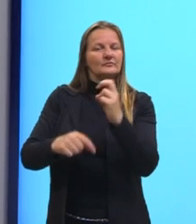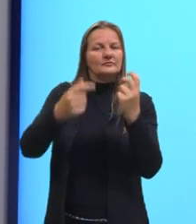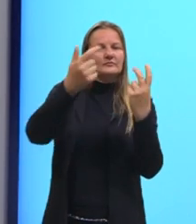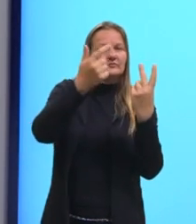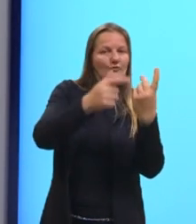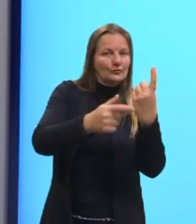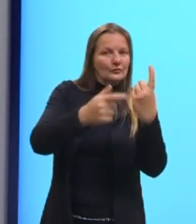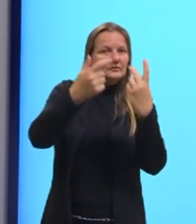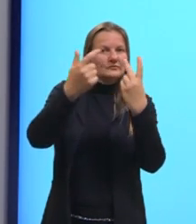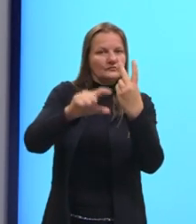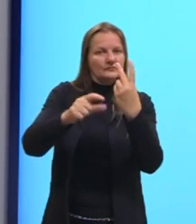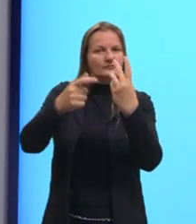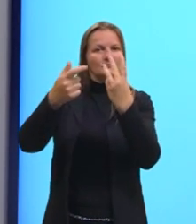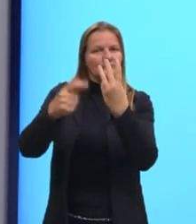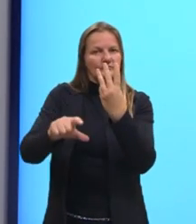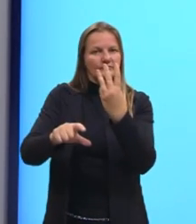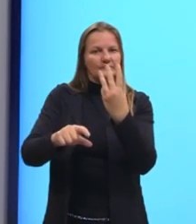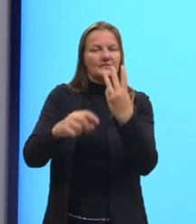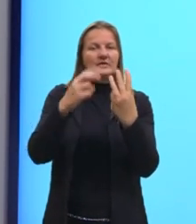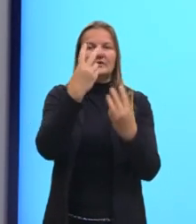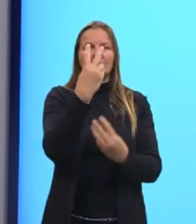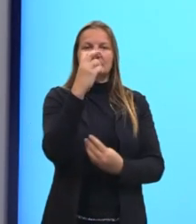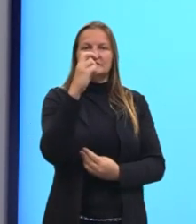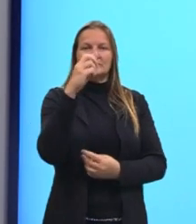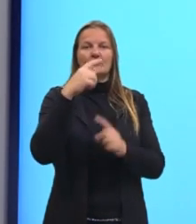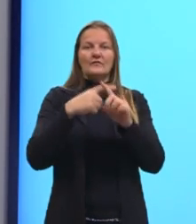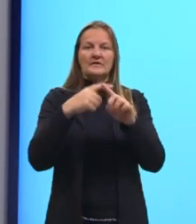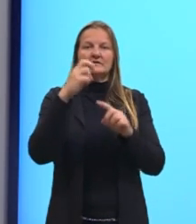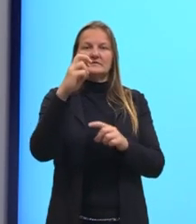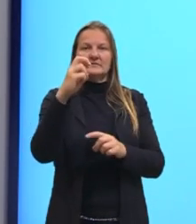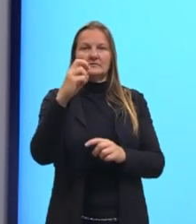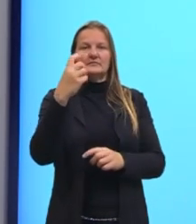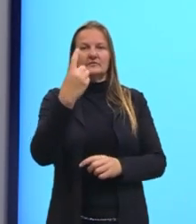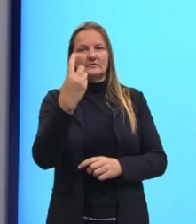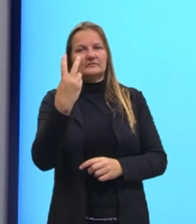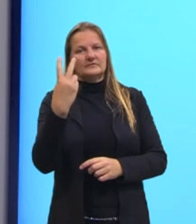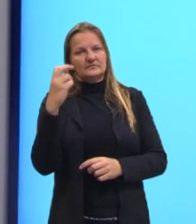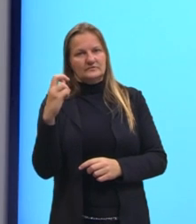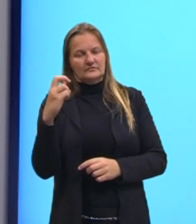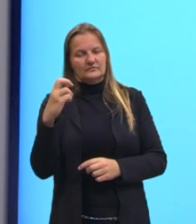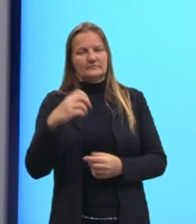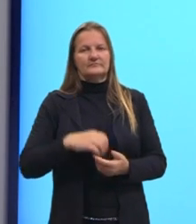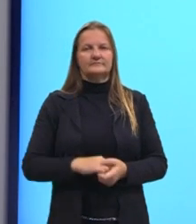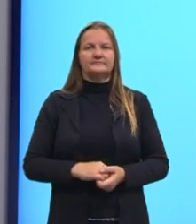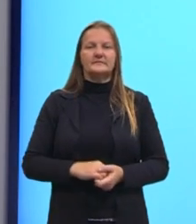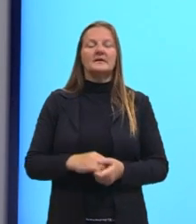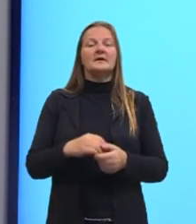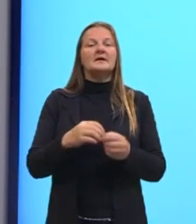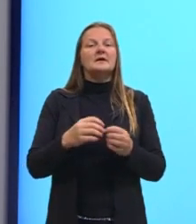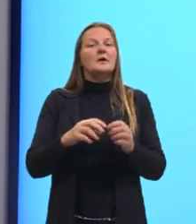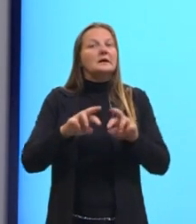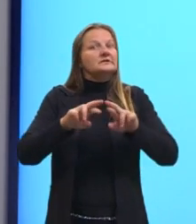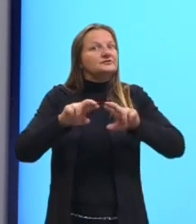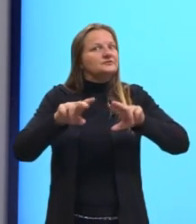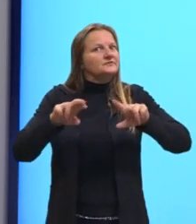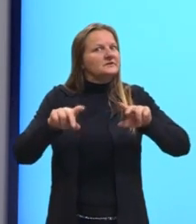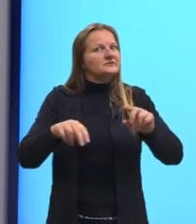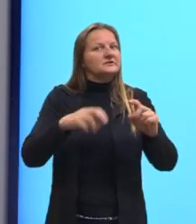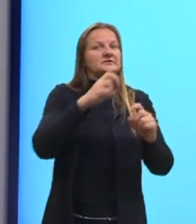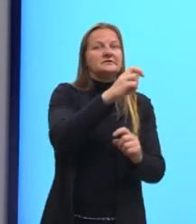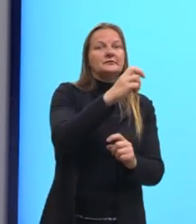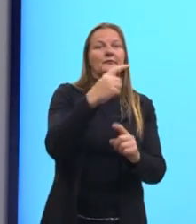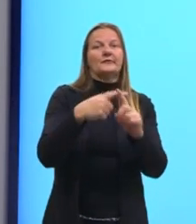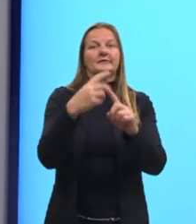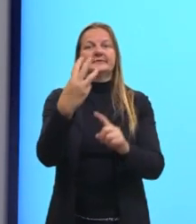x 5 2525 X5 125 então é bem diferente do que